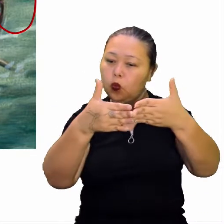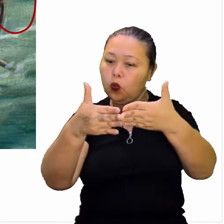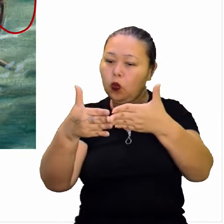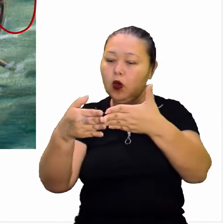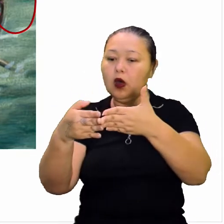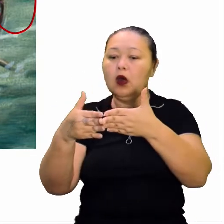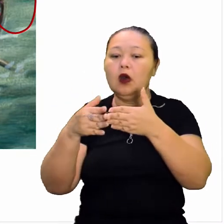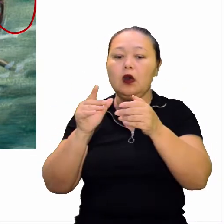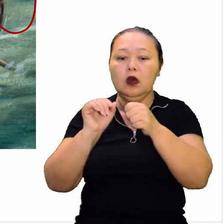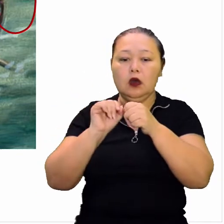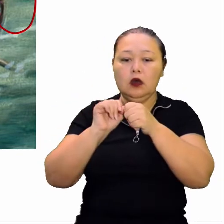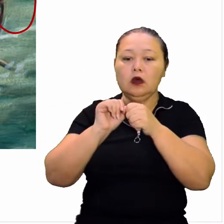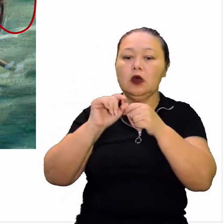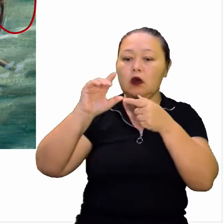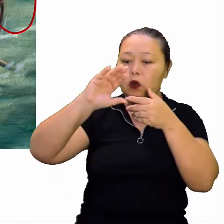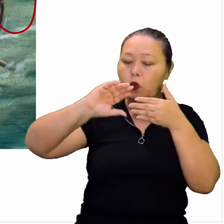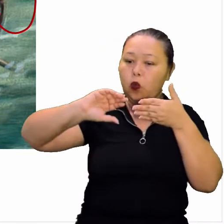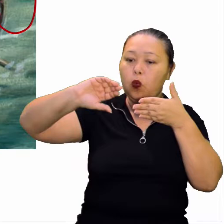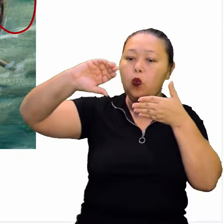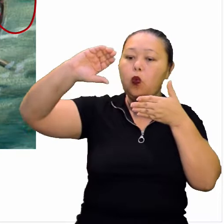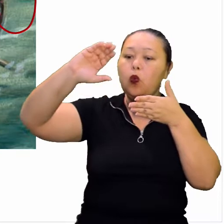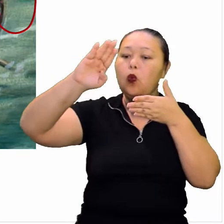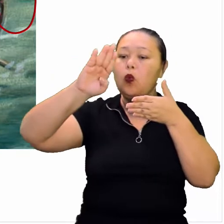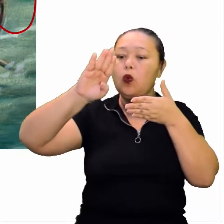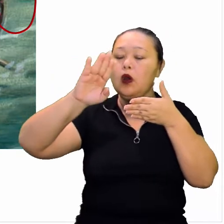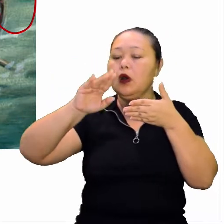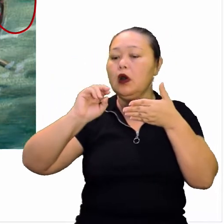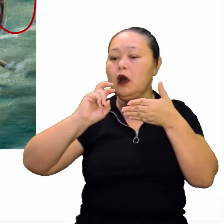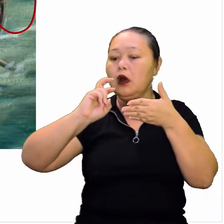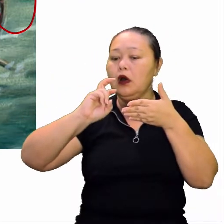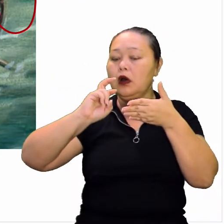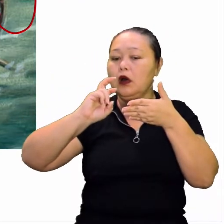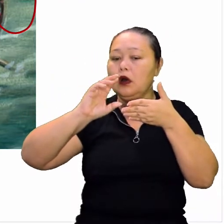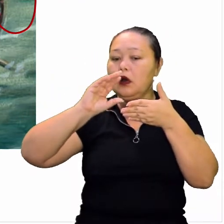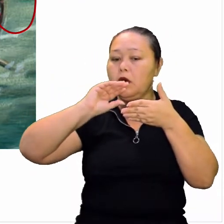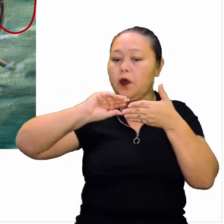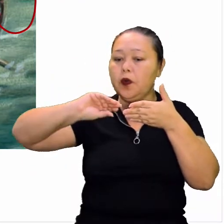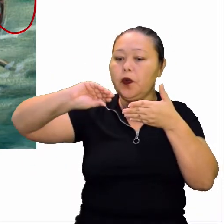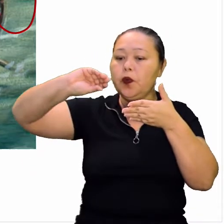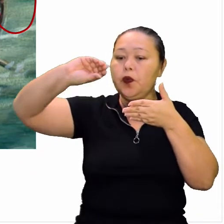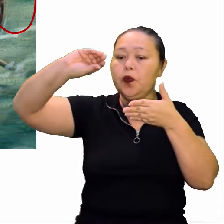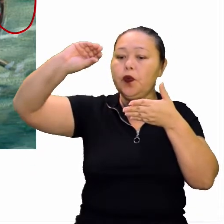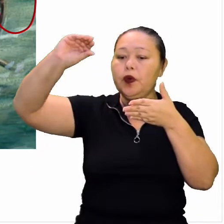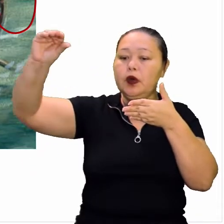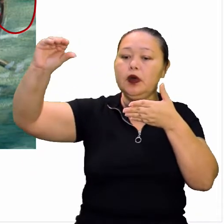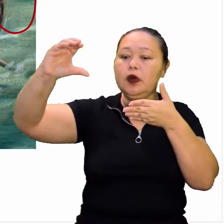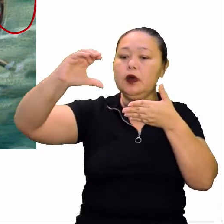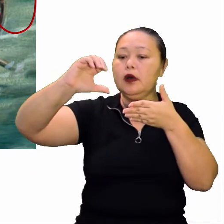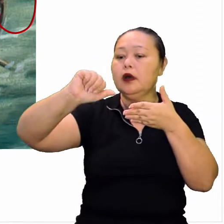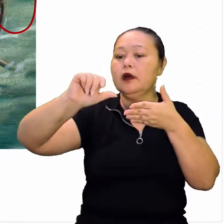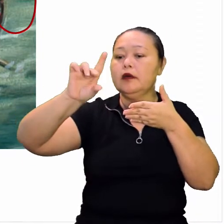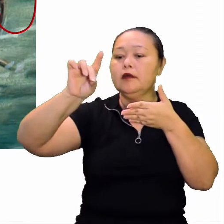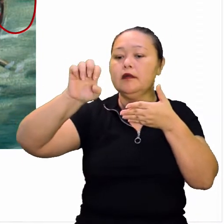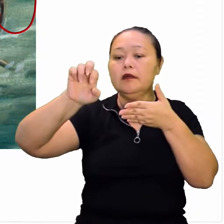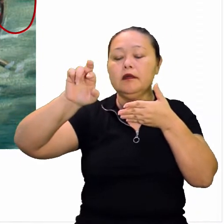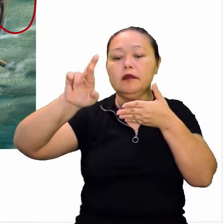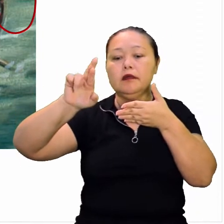Esse aqui é o berrante, mas é o que dá a cadência